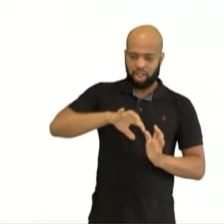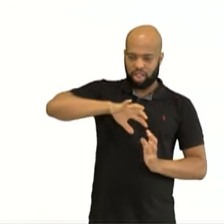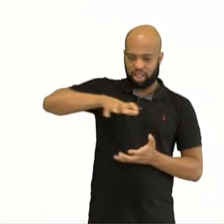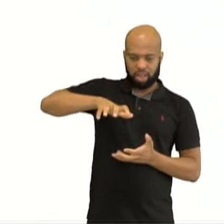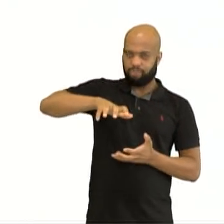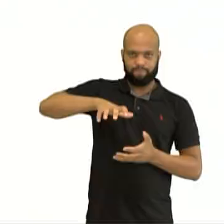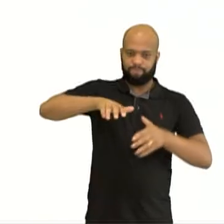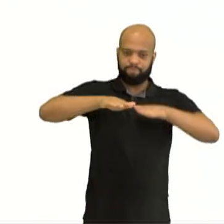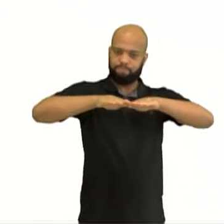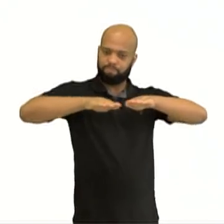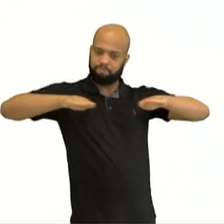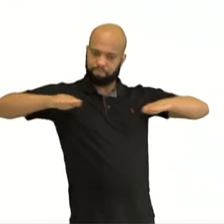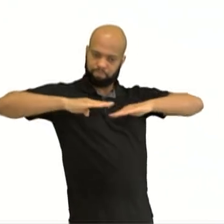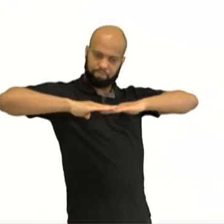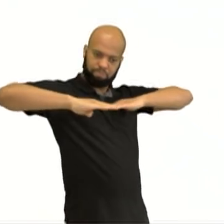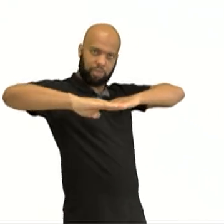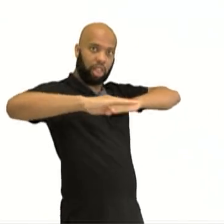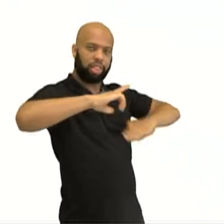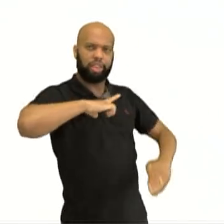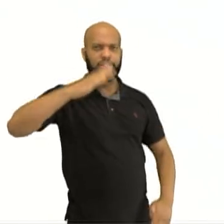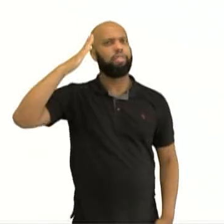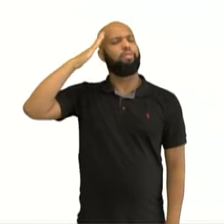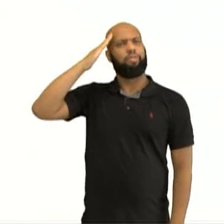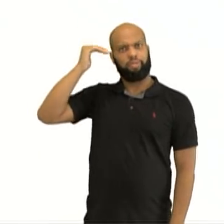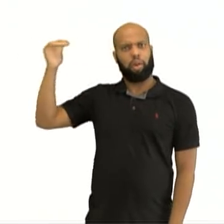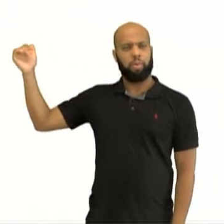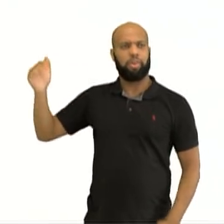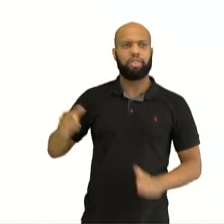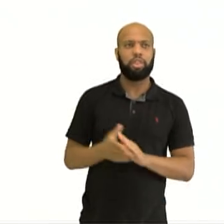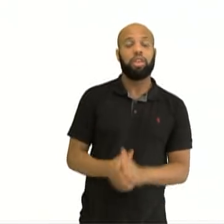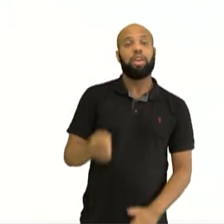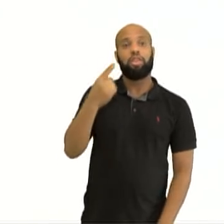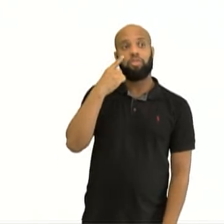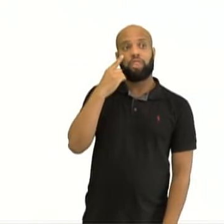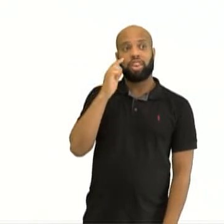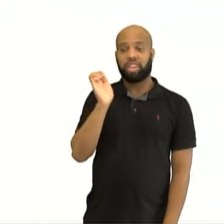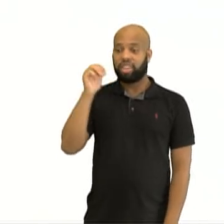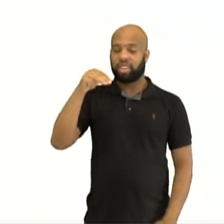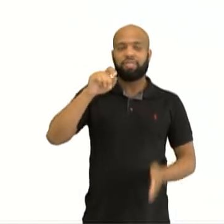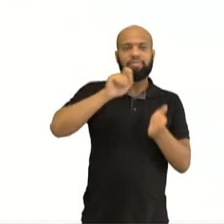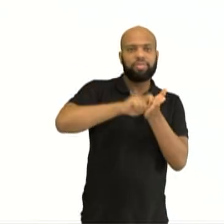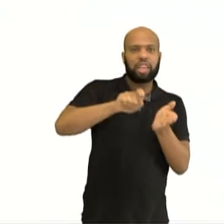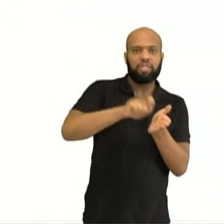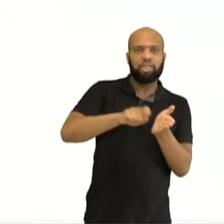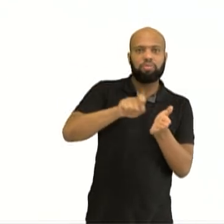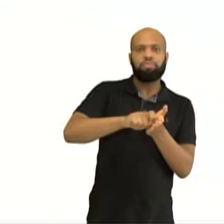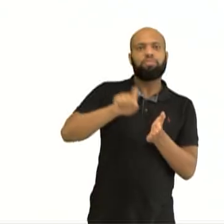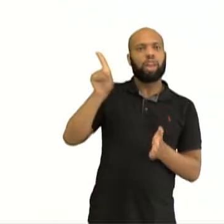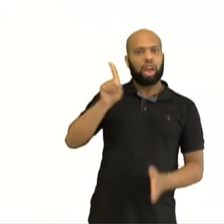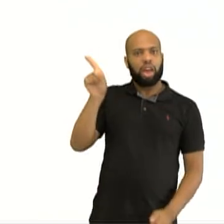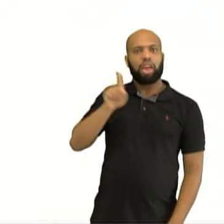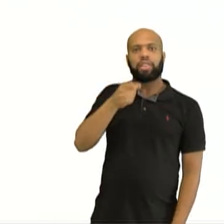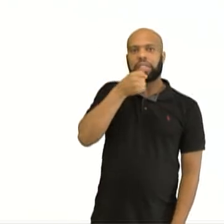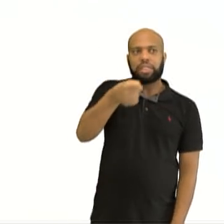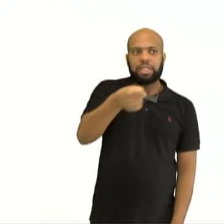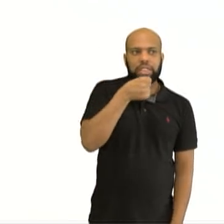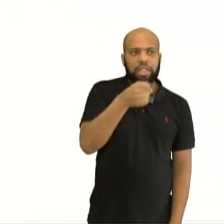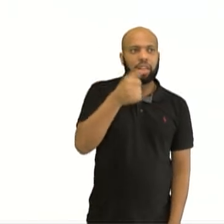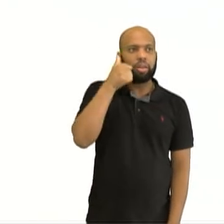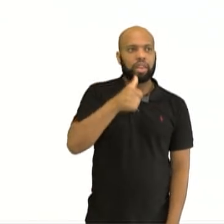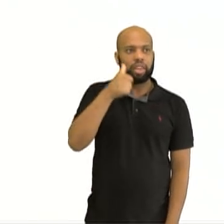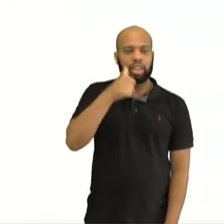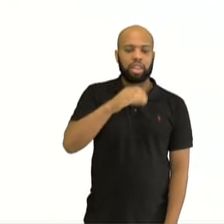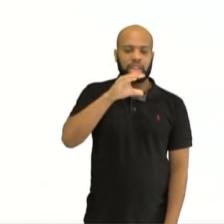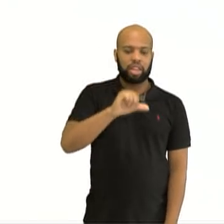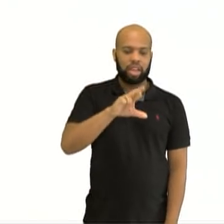vez mais popular. E eu trago para vocês quem escreveu essa reportagem. Foi Carolina